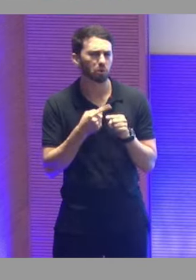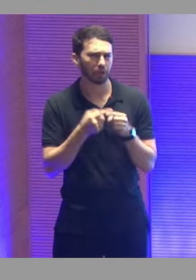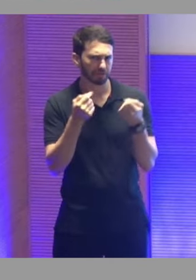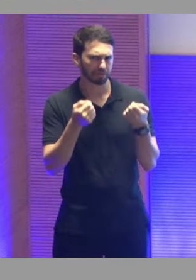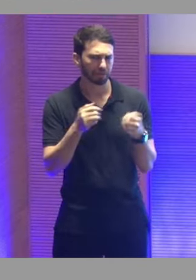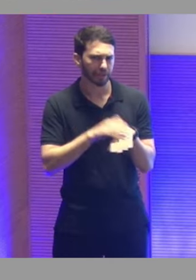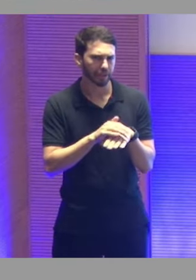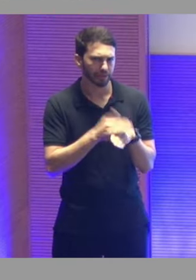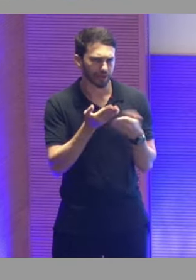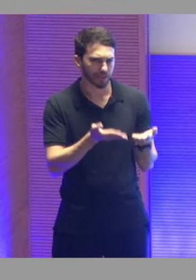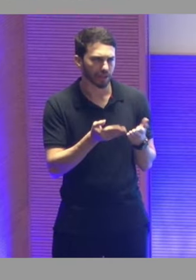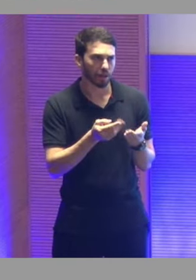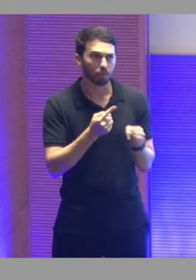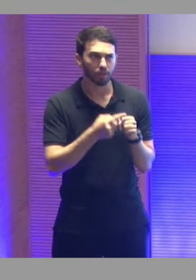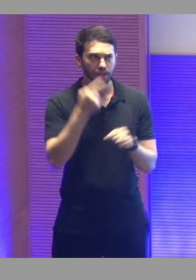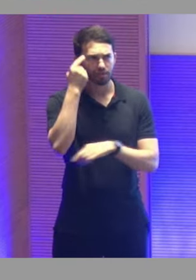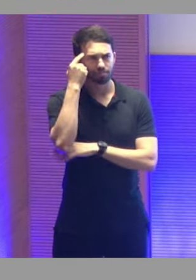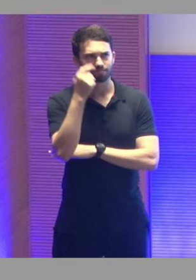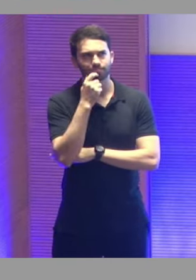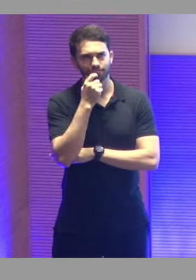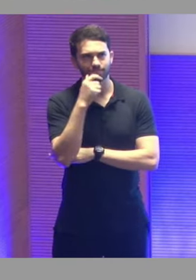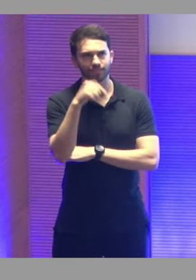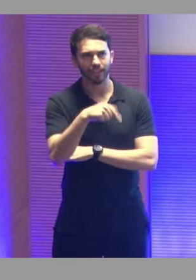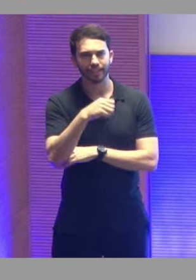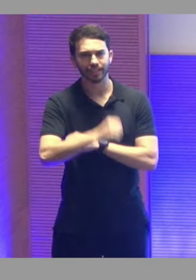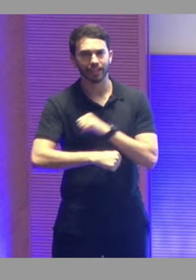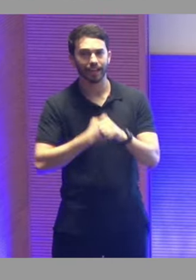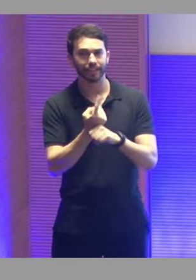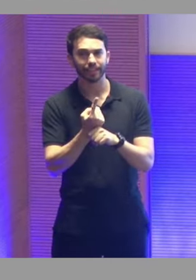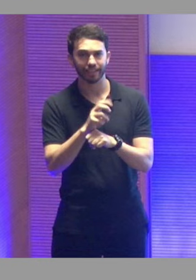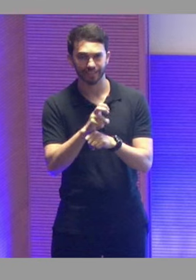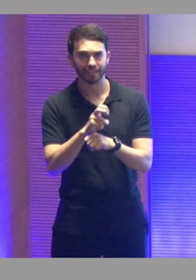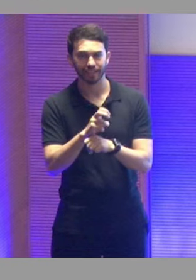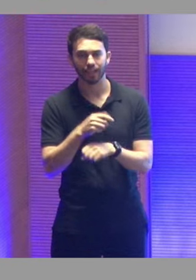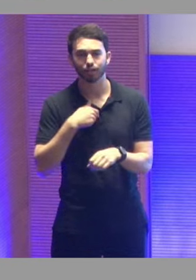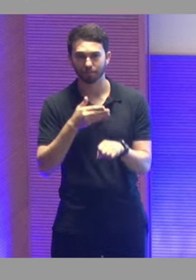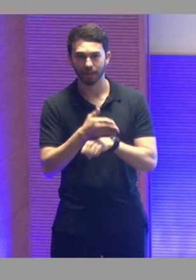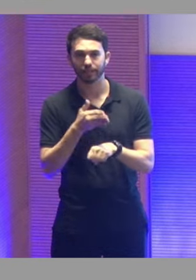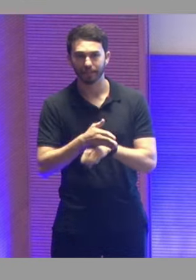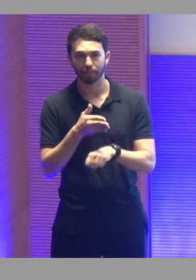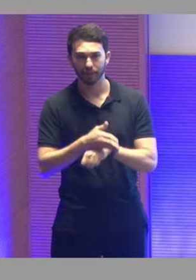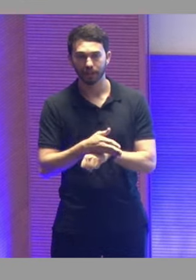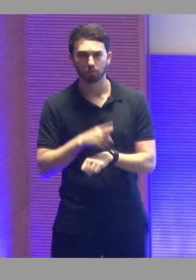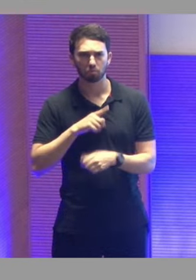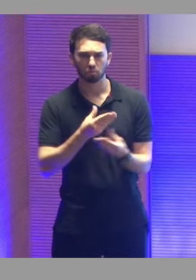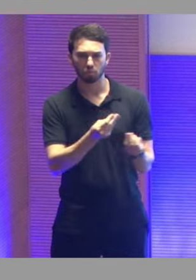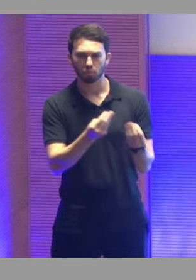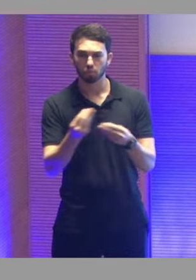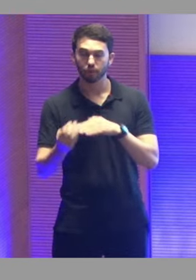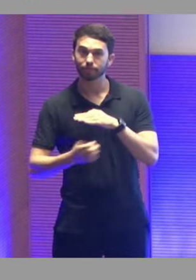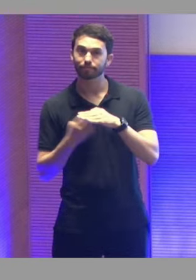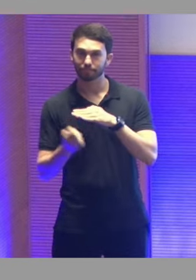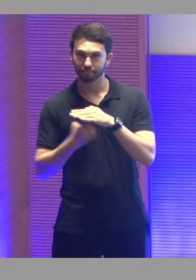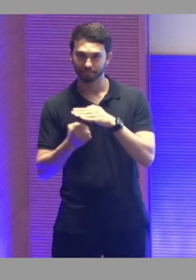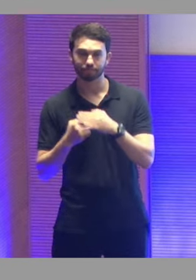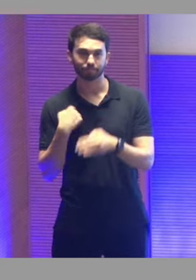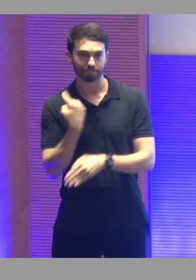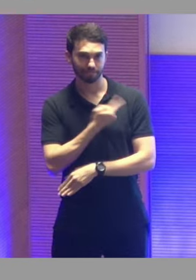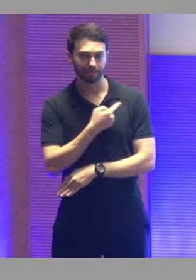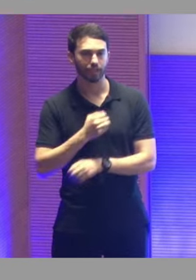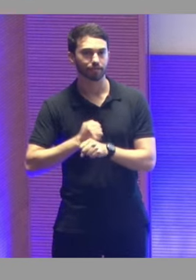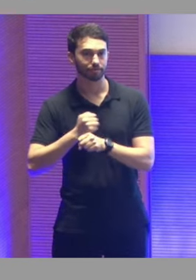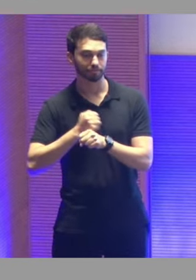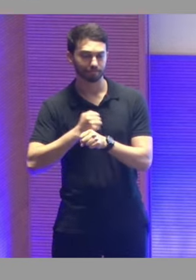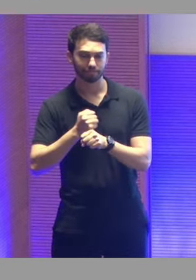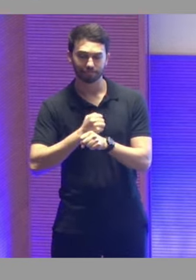isso pois bem a gente pensou estamos aqui há 15 anos nessa trajetória muitas organizações já conosco há